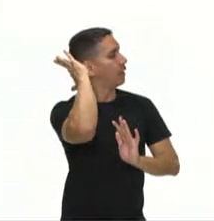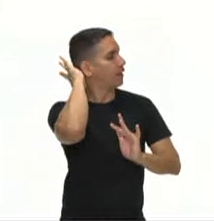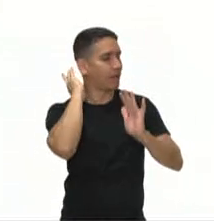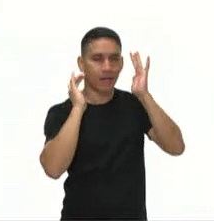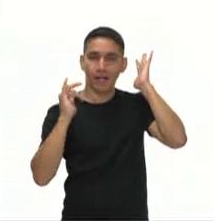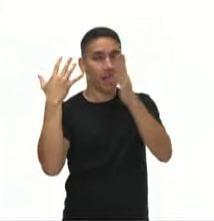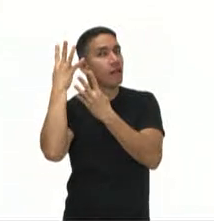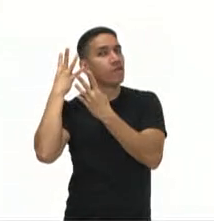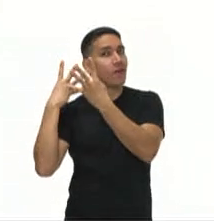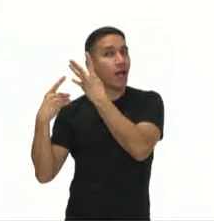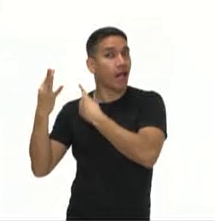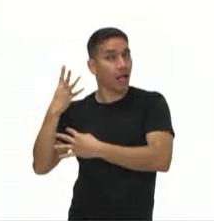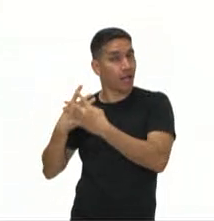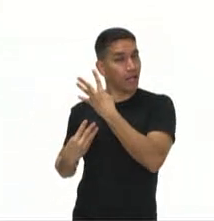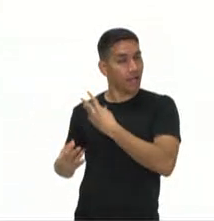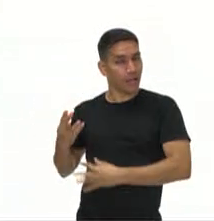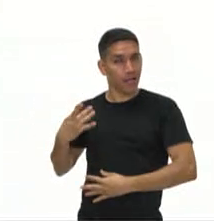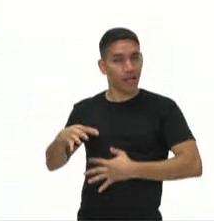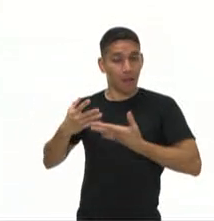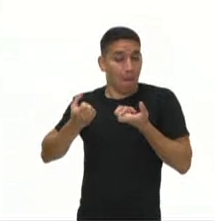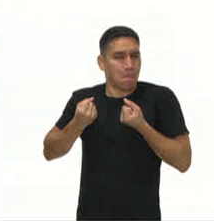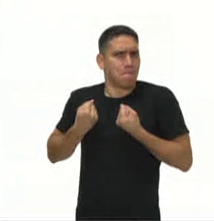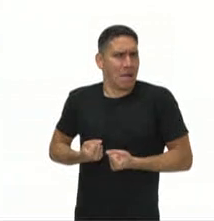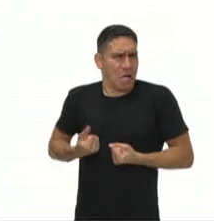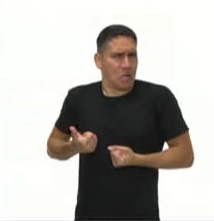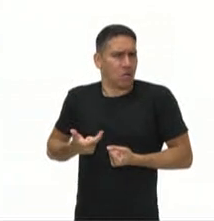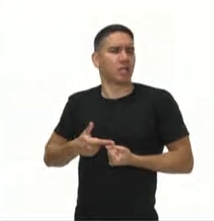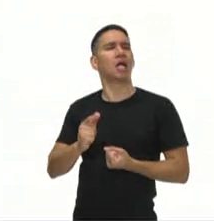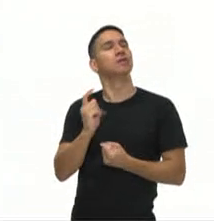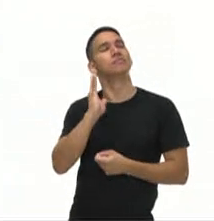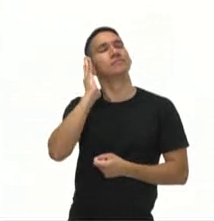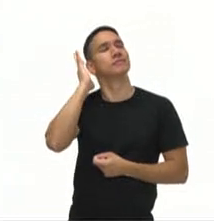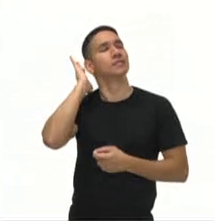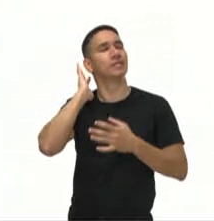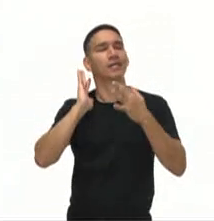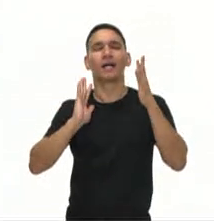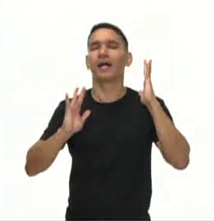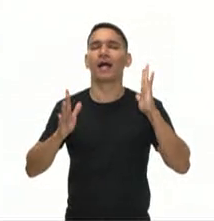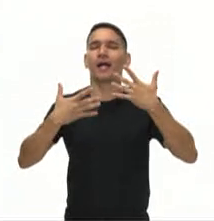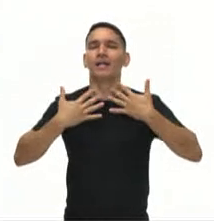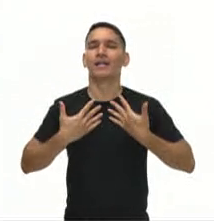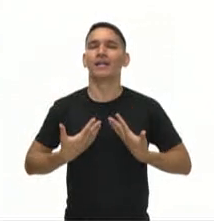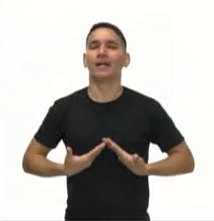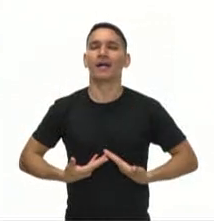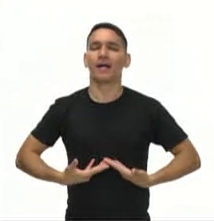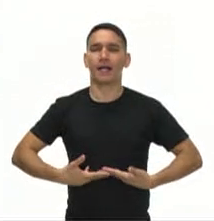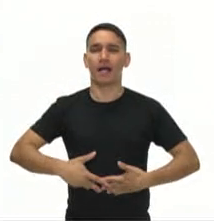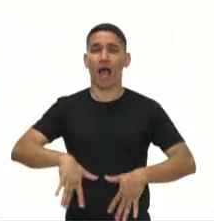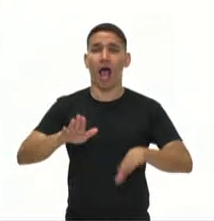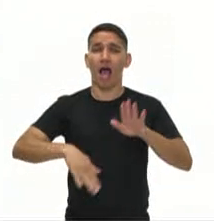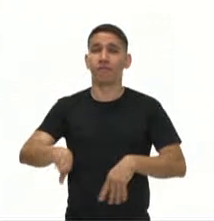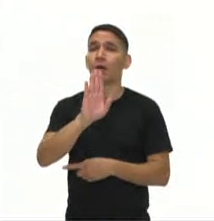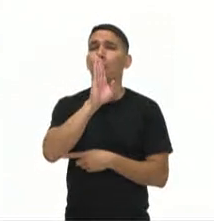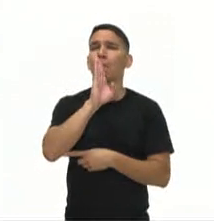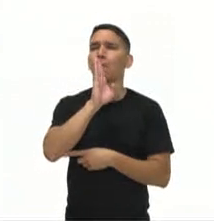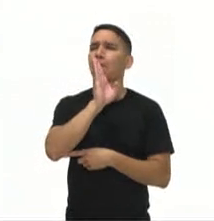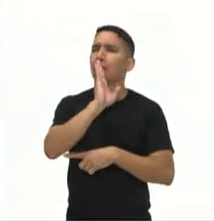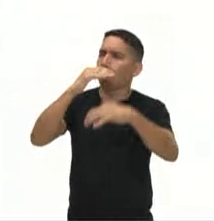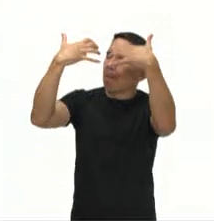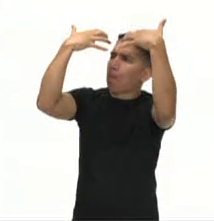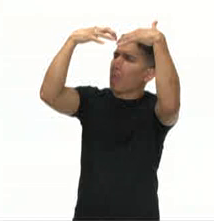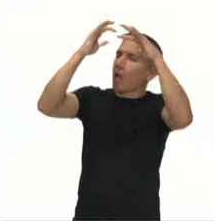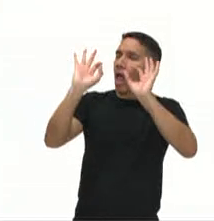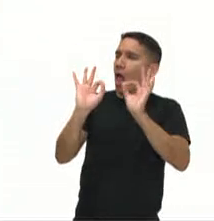longos, finos e sem peso como os de uma mãe. Ficar às vezes quieto, sem quase pensar e